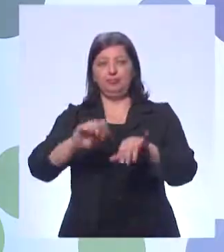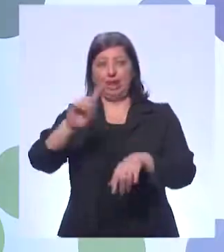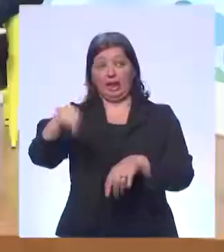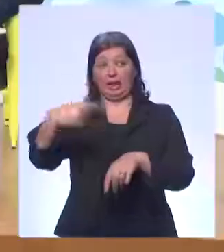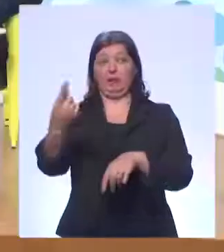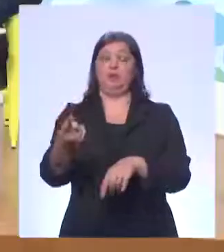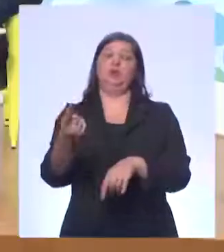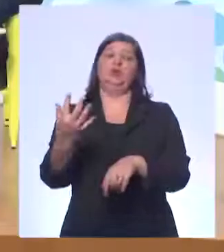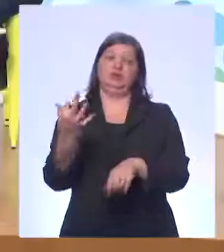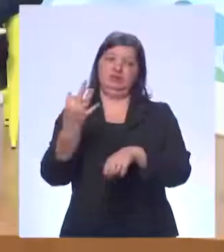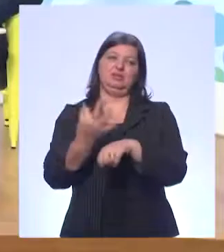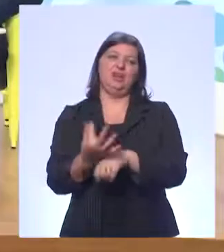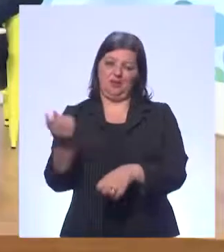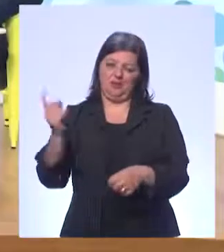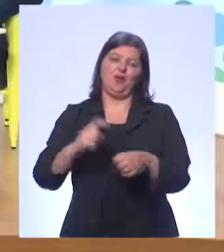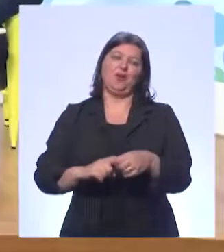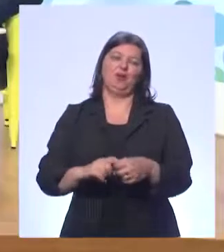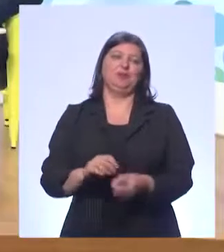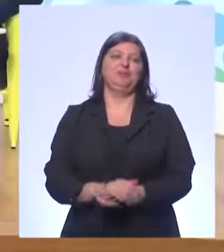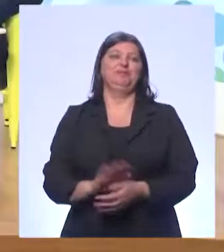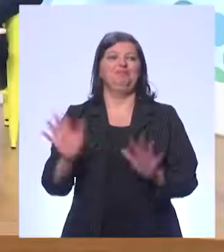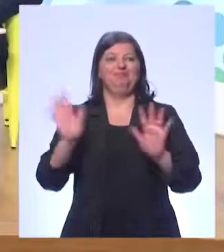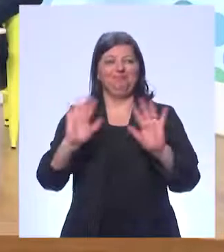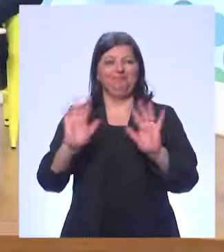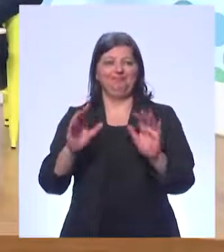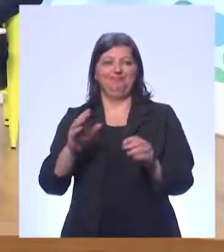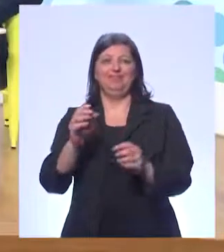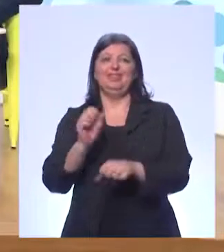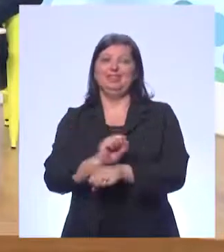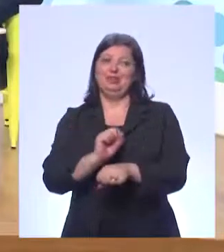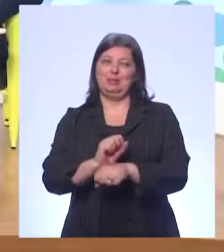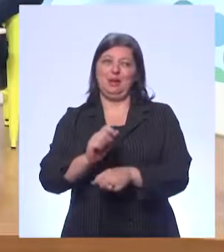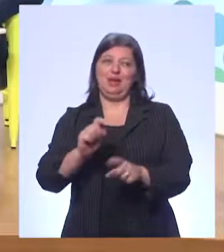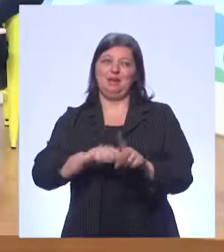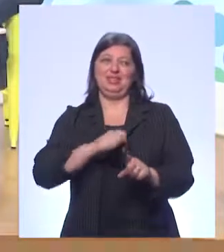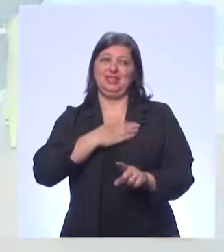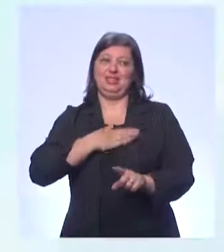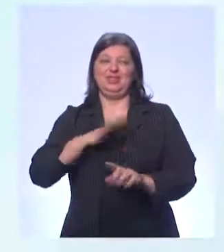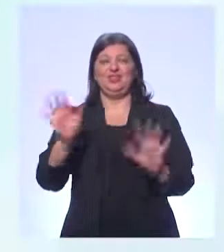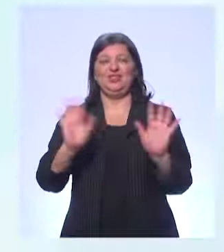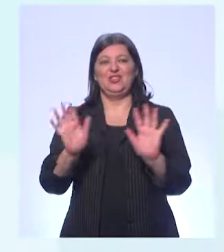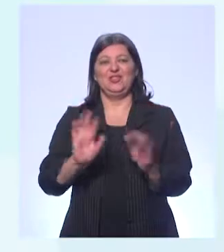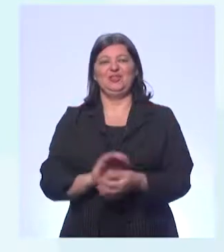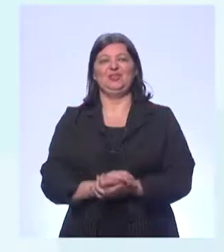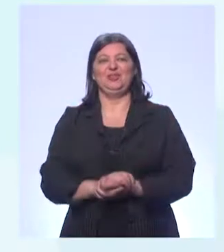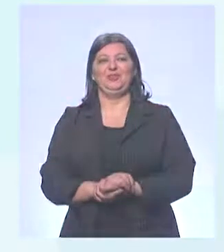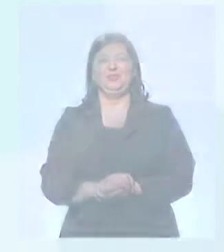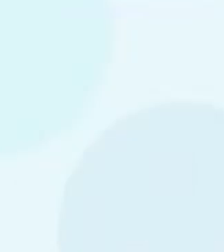férias, então. E até depois das férias, então, pessoal. Espero vocês em agosto aí, hein? Tchau, tchau. Tchau.